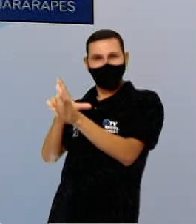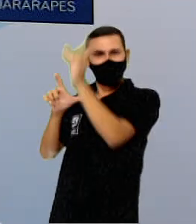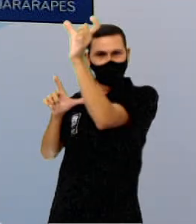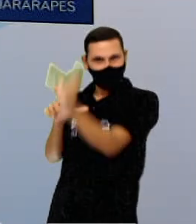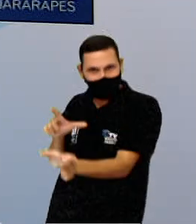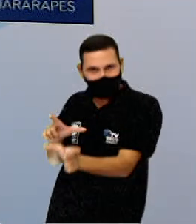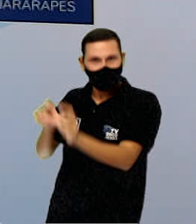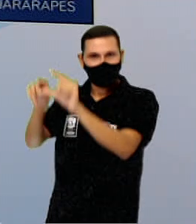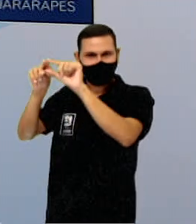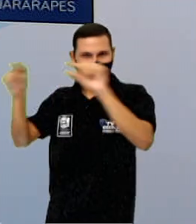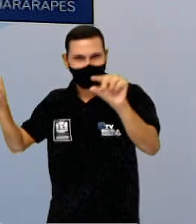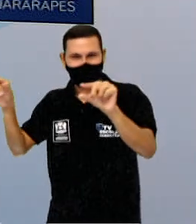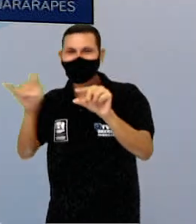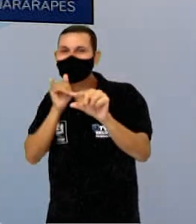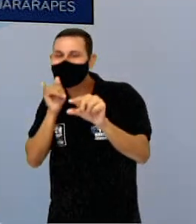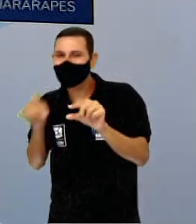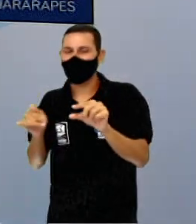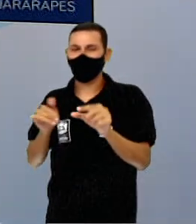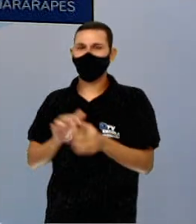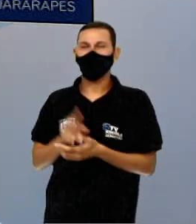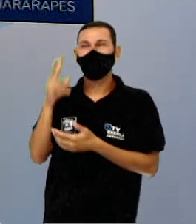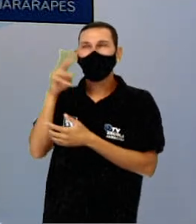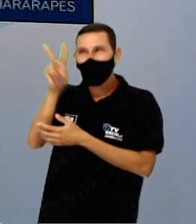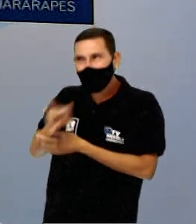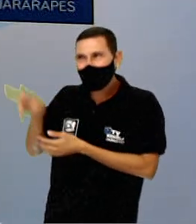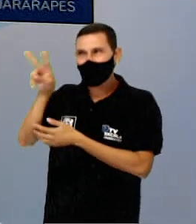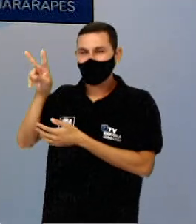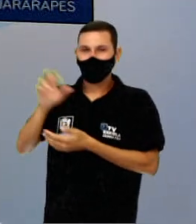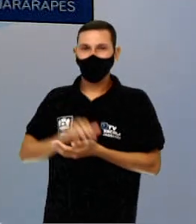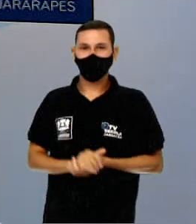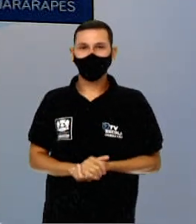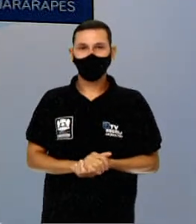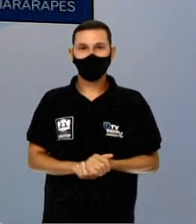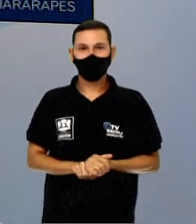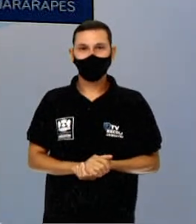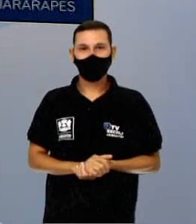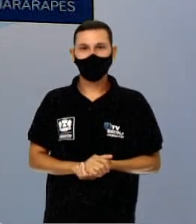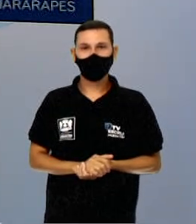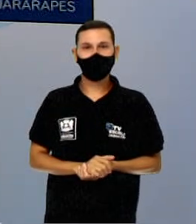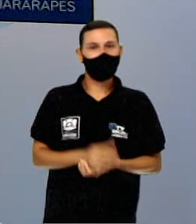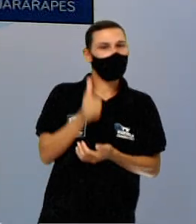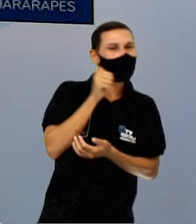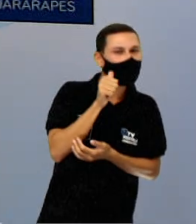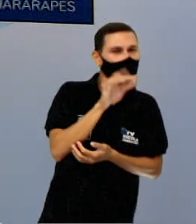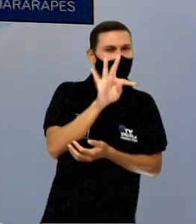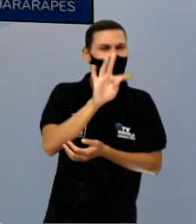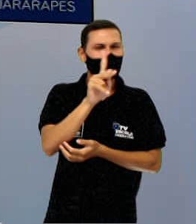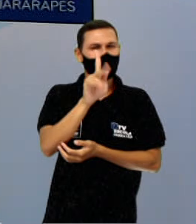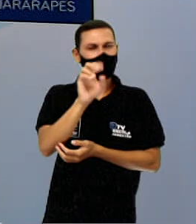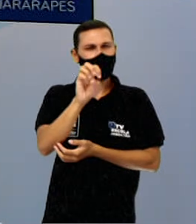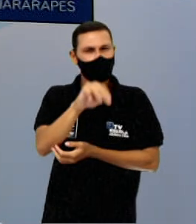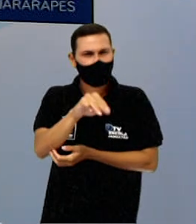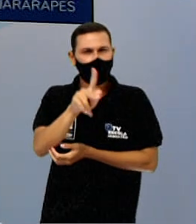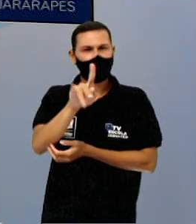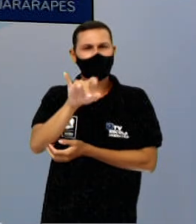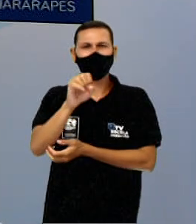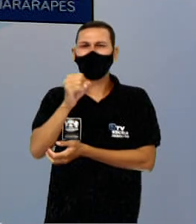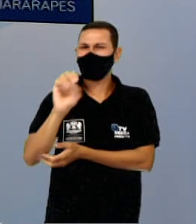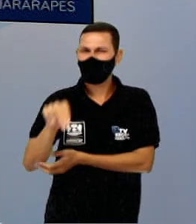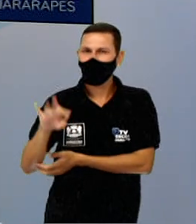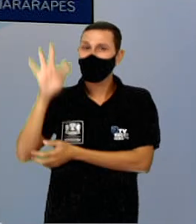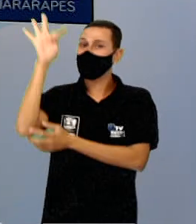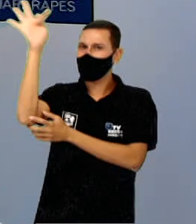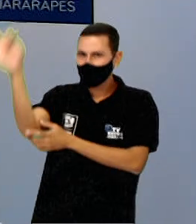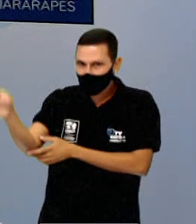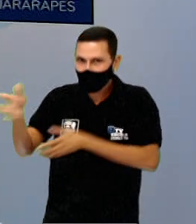certo então a 15 necessitam você não deu uma isso raiva baby a senhorita Thompson vai ter um